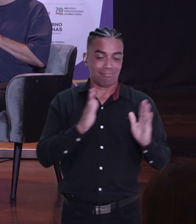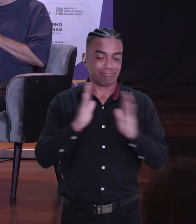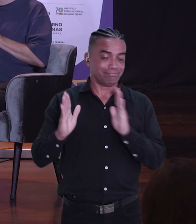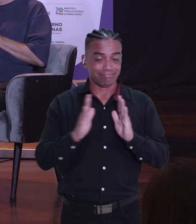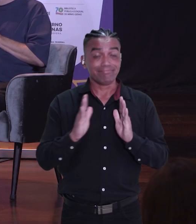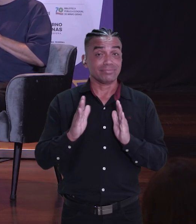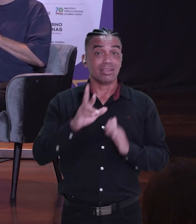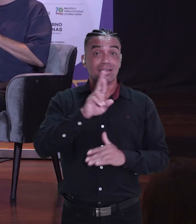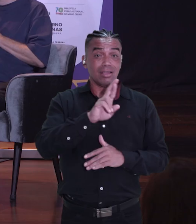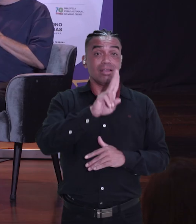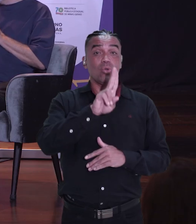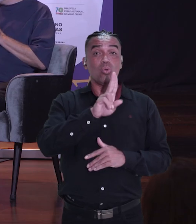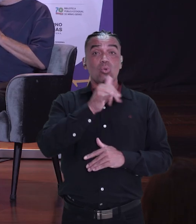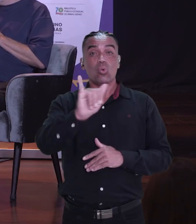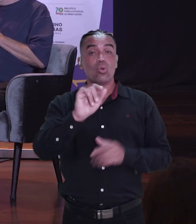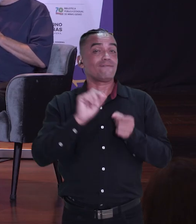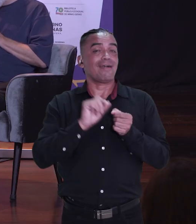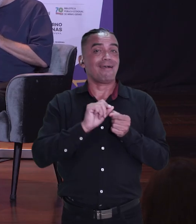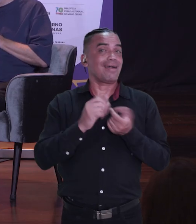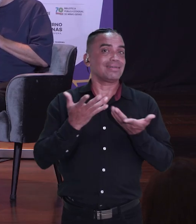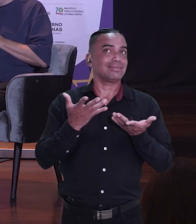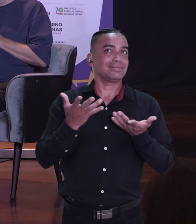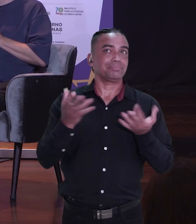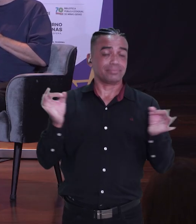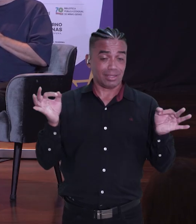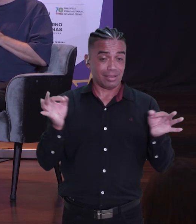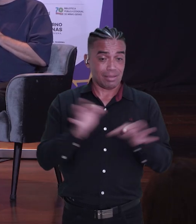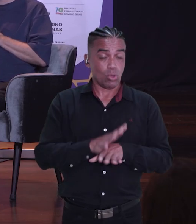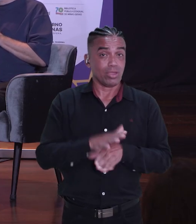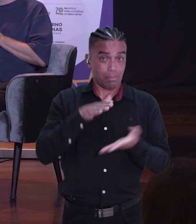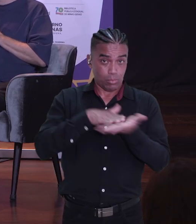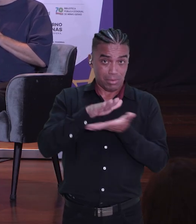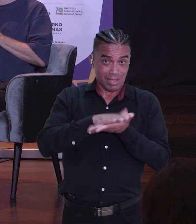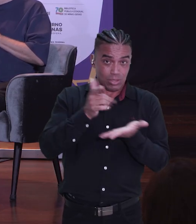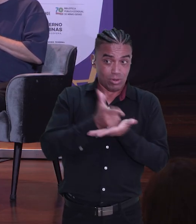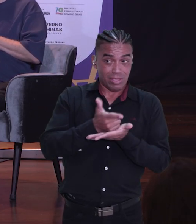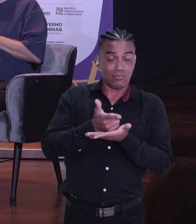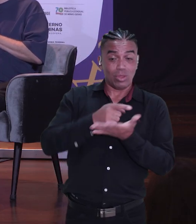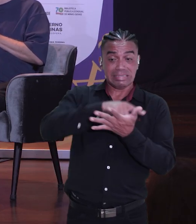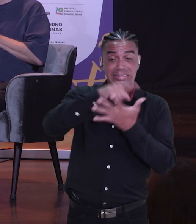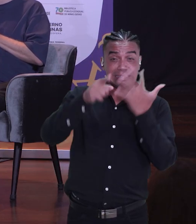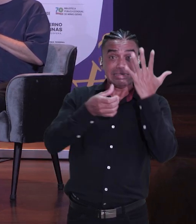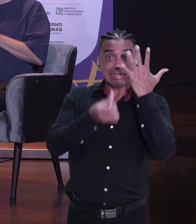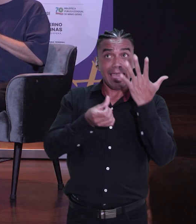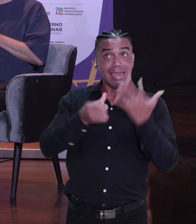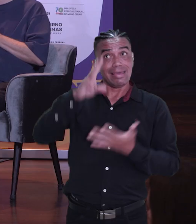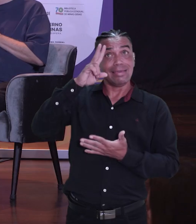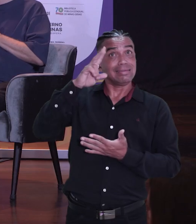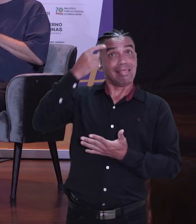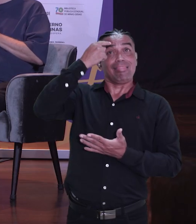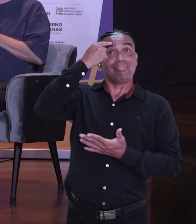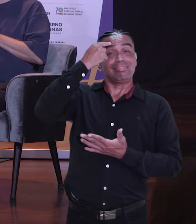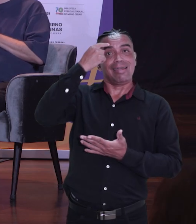atualmente, nesse tempo atual que o Rui está fazendo. Acabou de estar aqui lançando um livro, mas já está com mais uns 6 livros na cabeça,